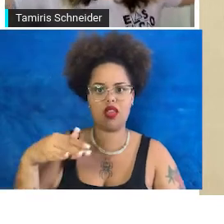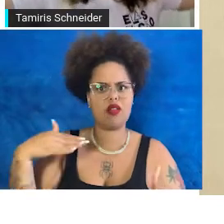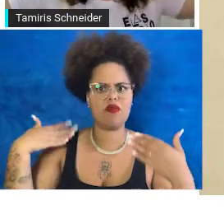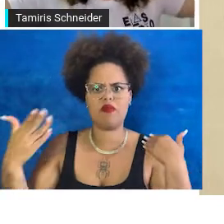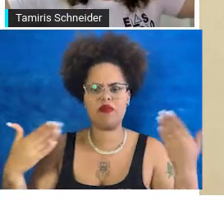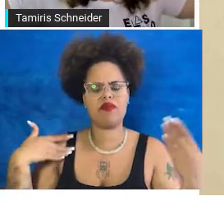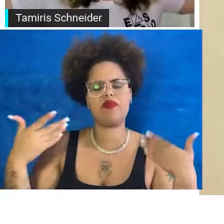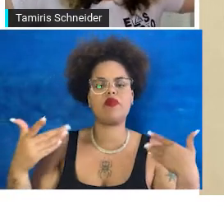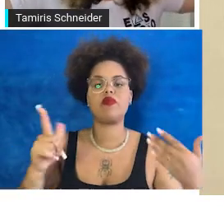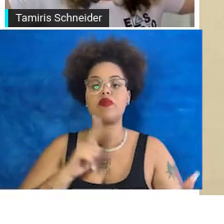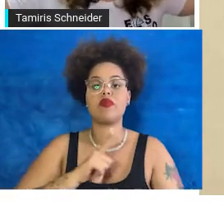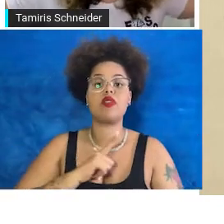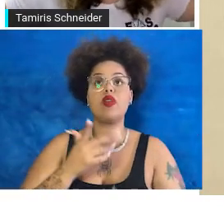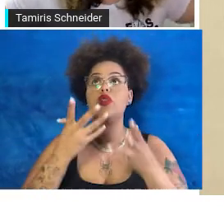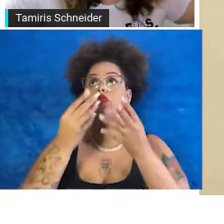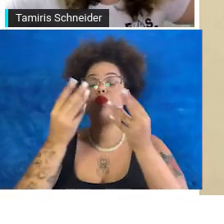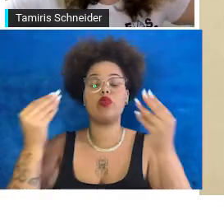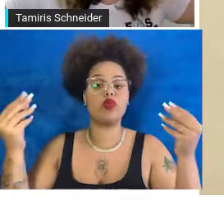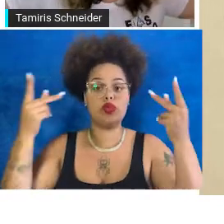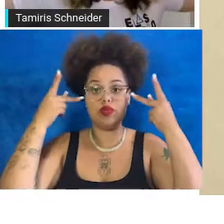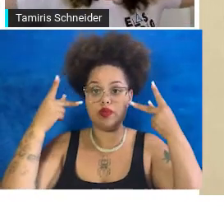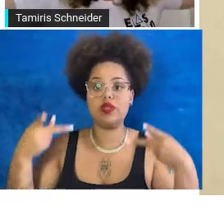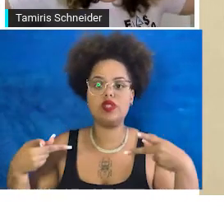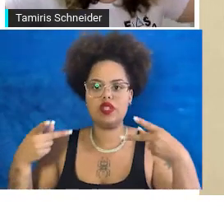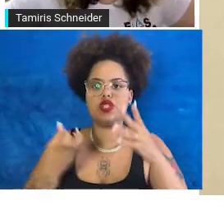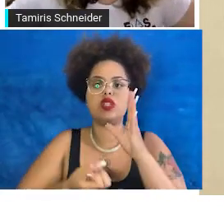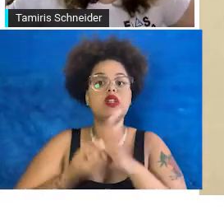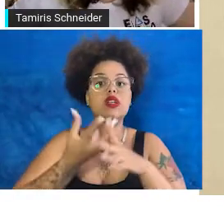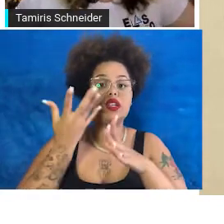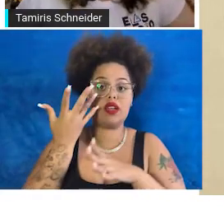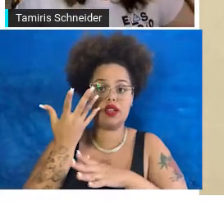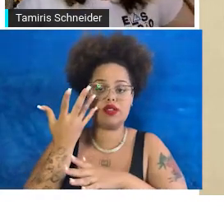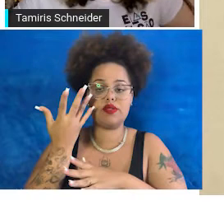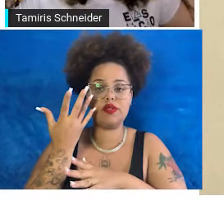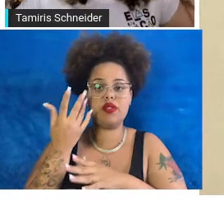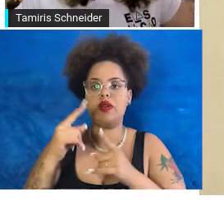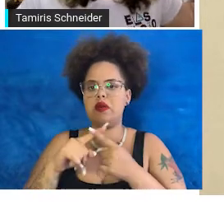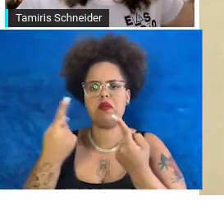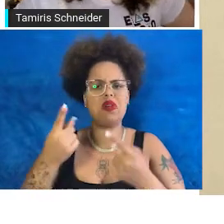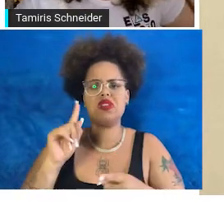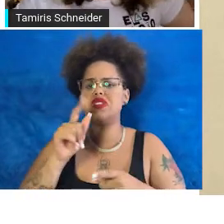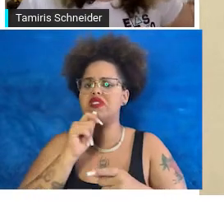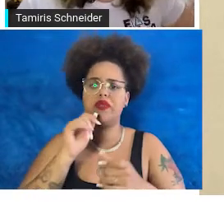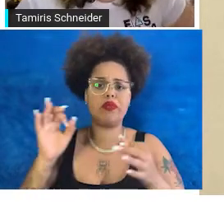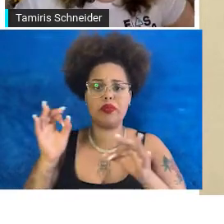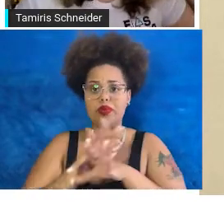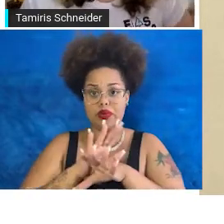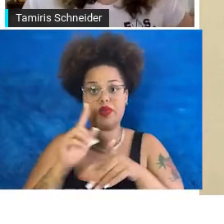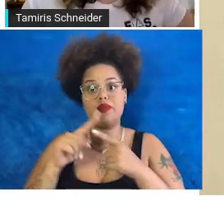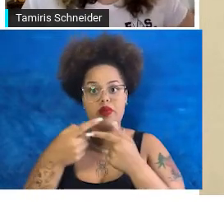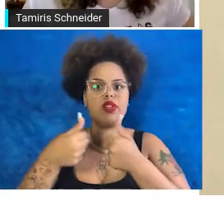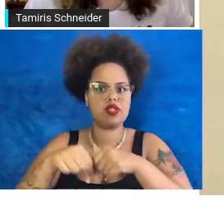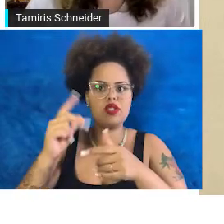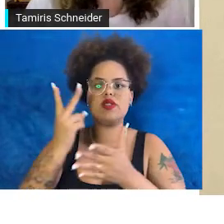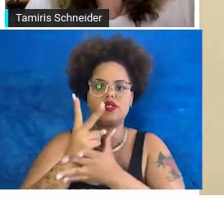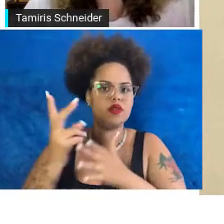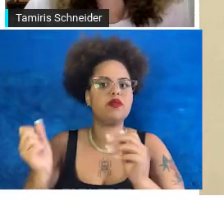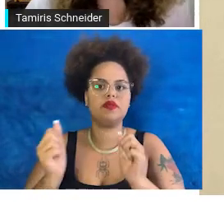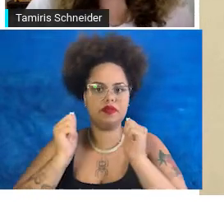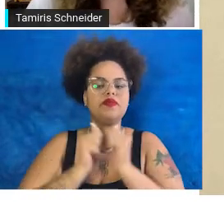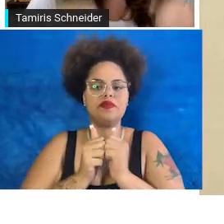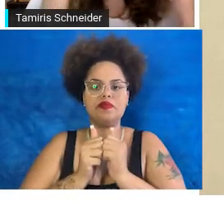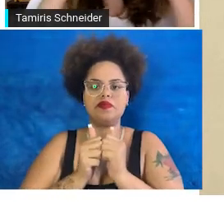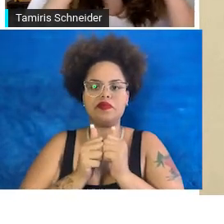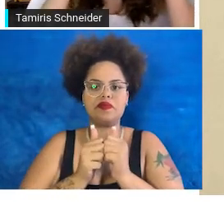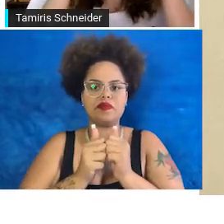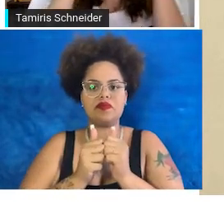tem ela tem um monte de personagens criados aqui, mas que não estão prontos, mas estão aqui, sempre com ela, né?